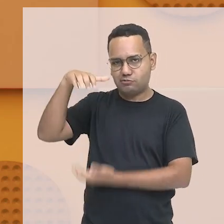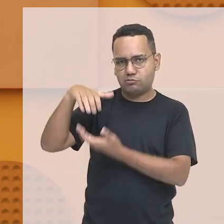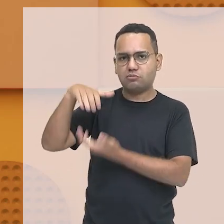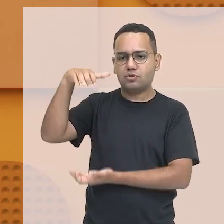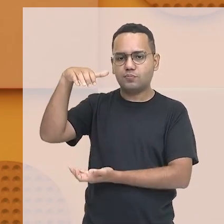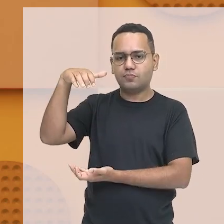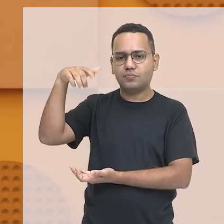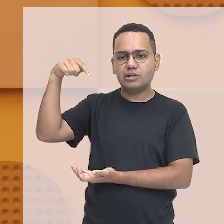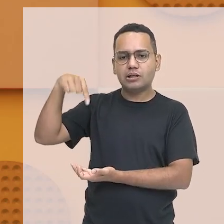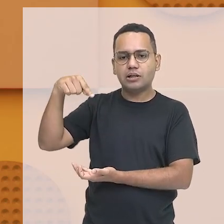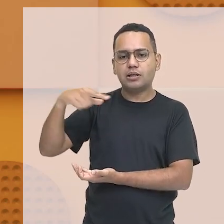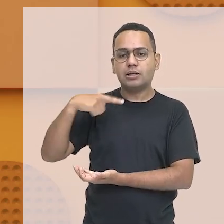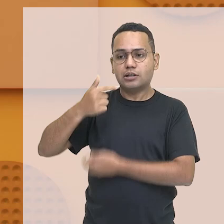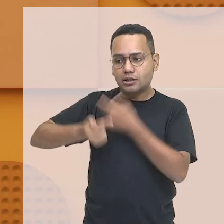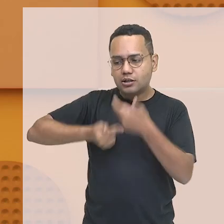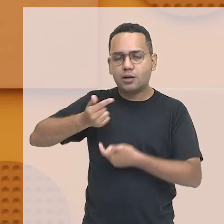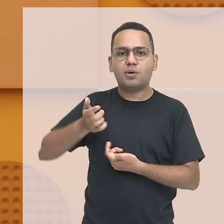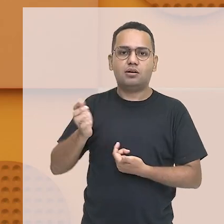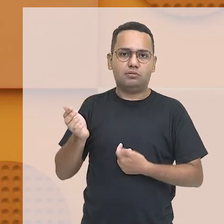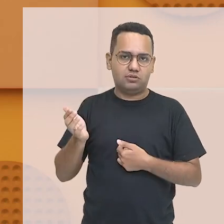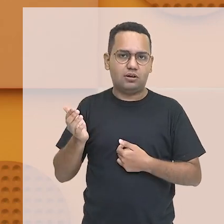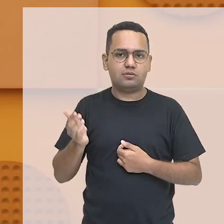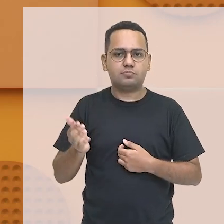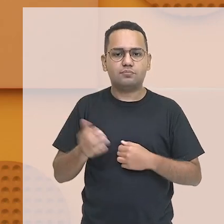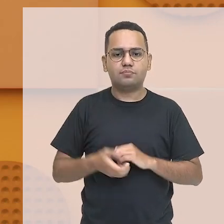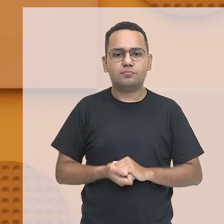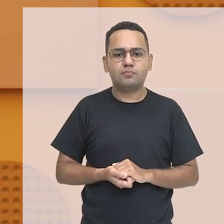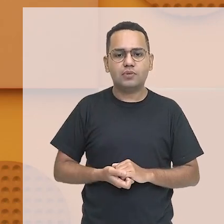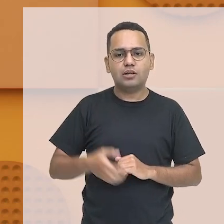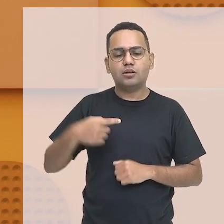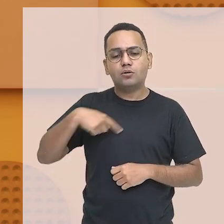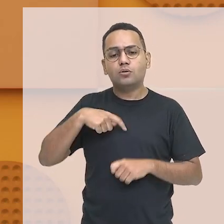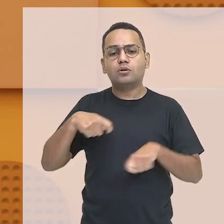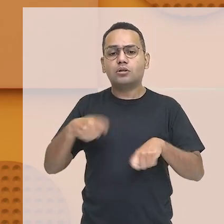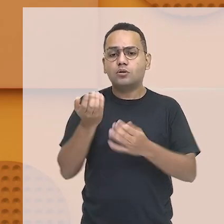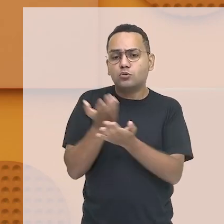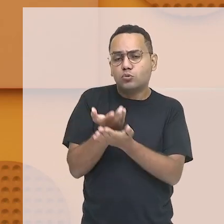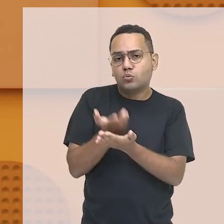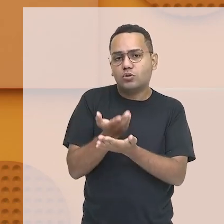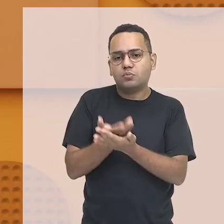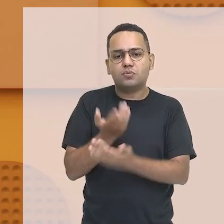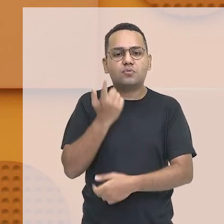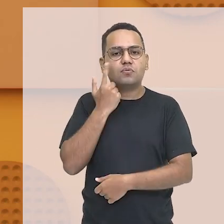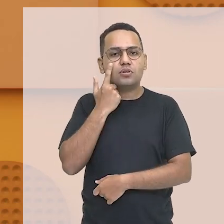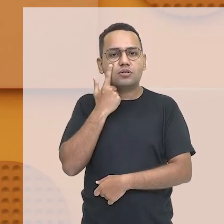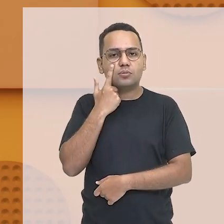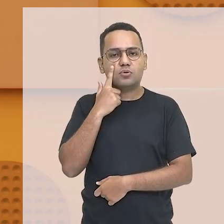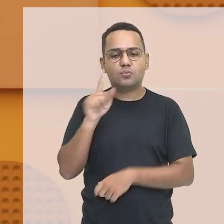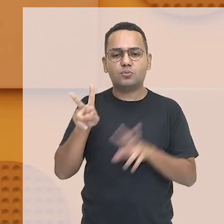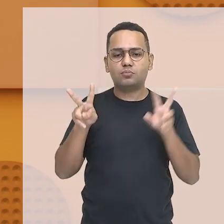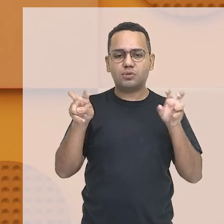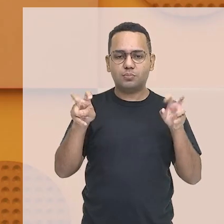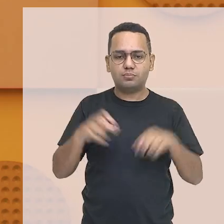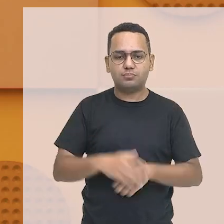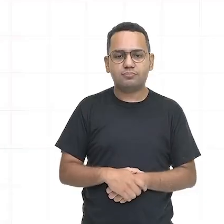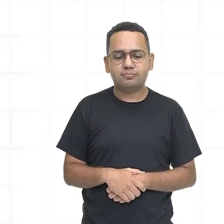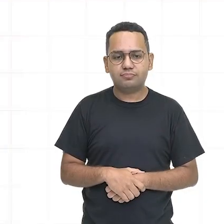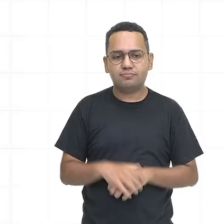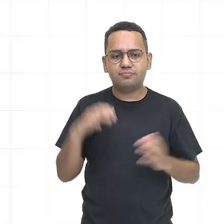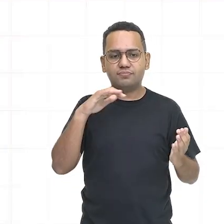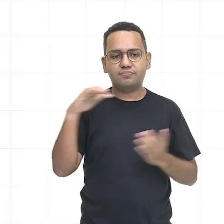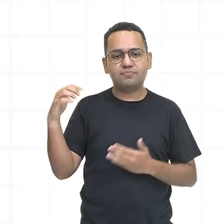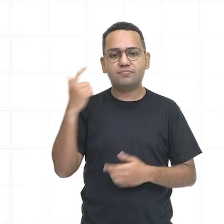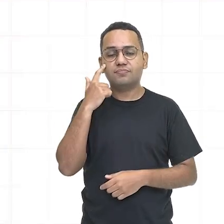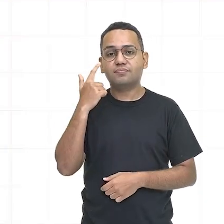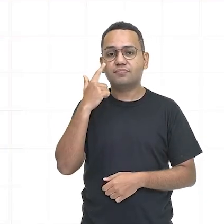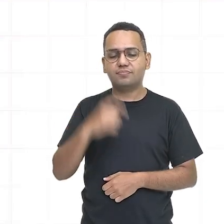adulto, começamos a trabalhar. E também nós estudamos sobre isso. E um deles foi o quê? Foi sobre a concepção